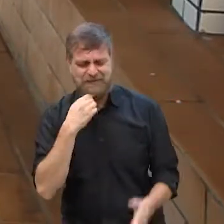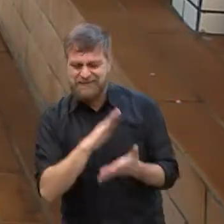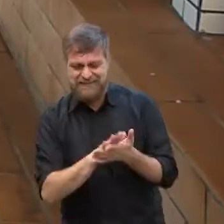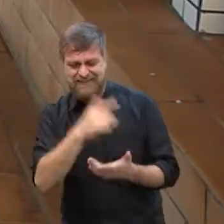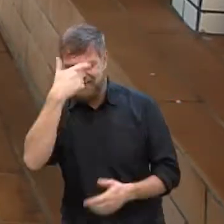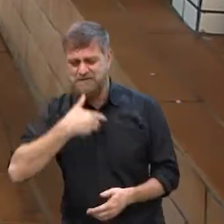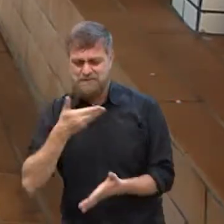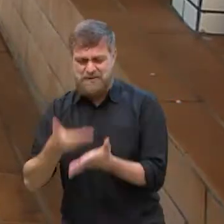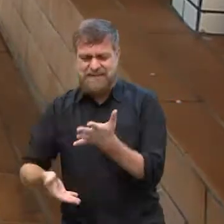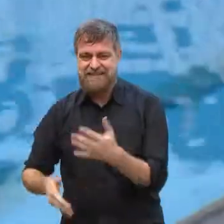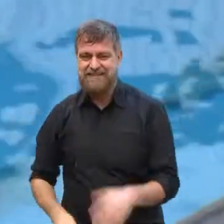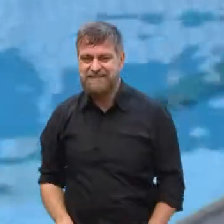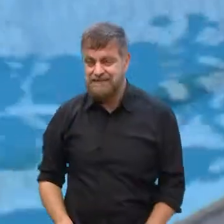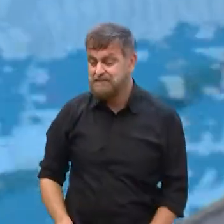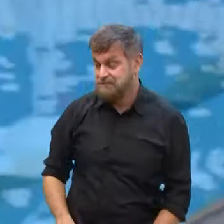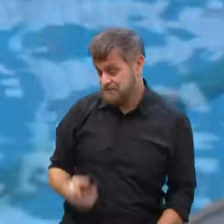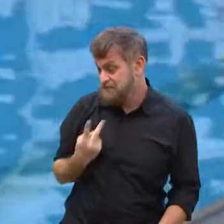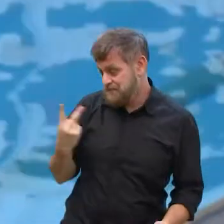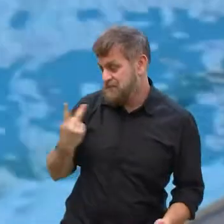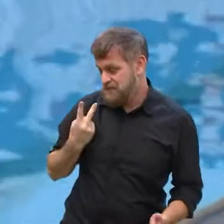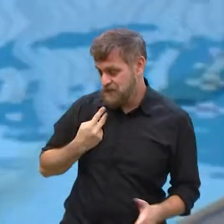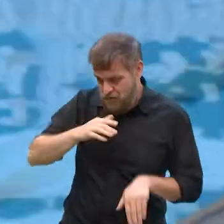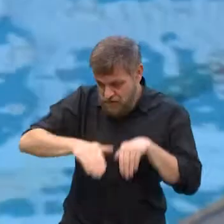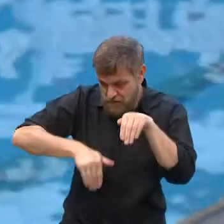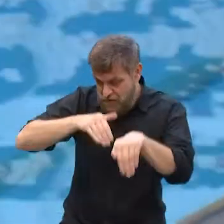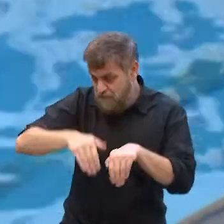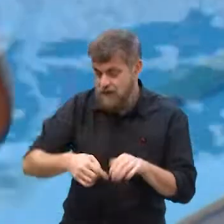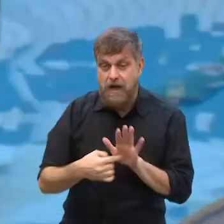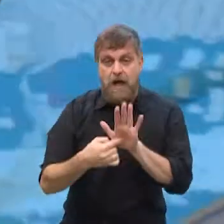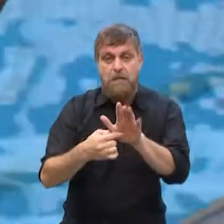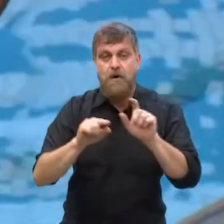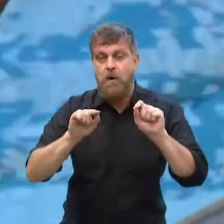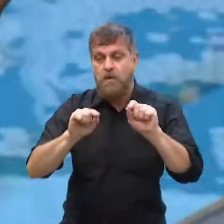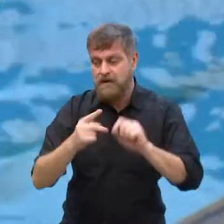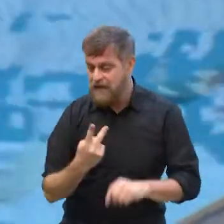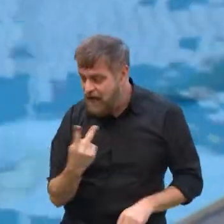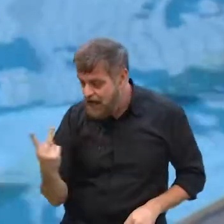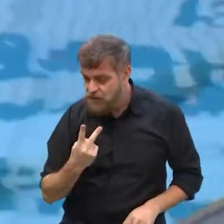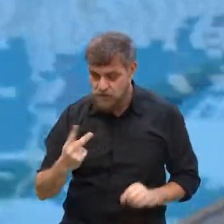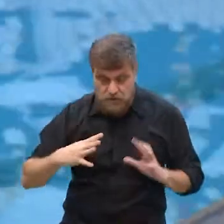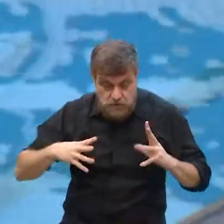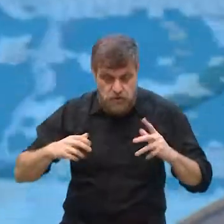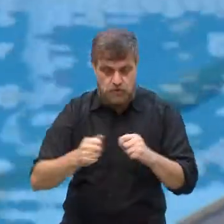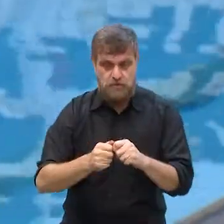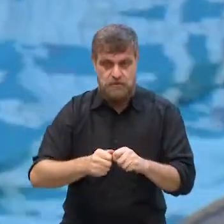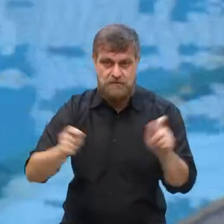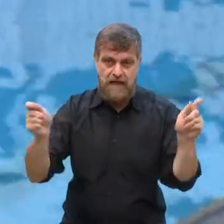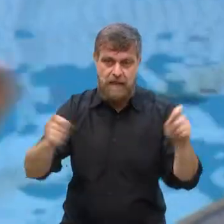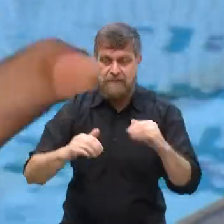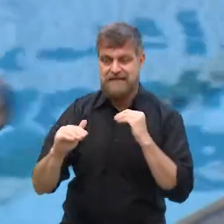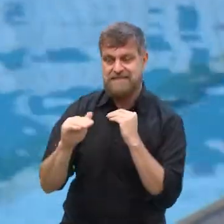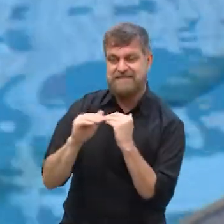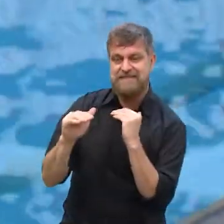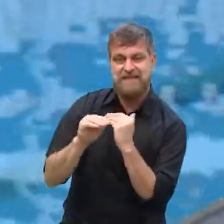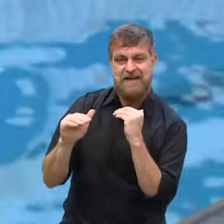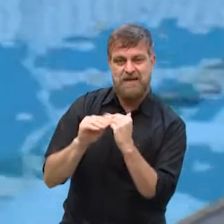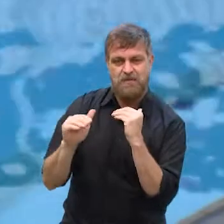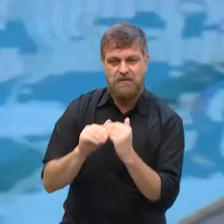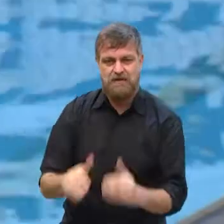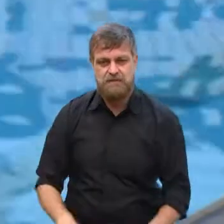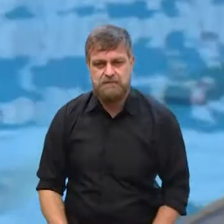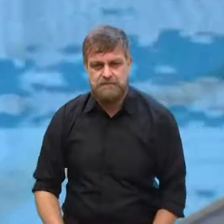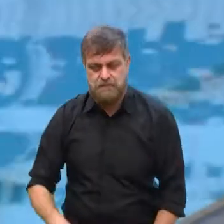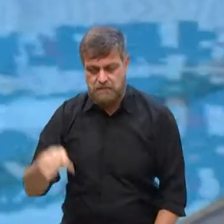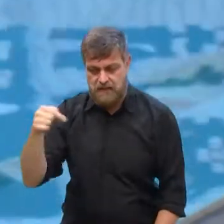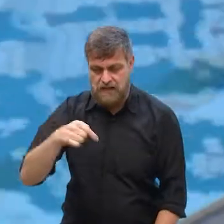e não desmerecendo você, mas assim, o esporte nos mostra que todos somos capazes, que somos iguais. É claro que